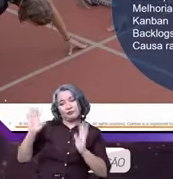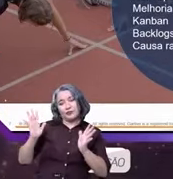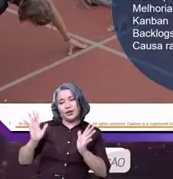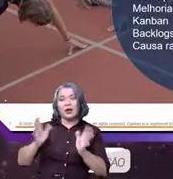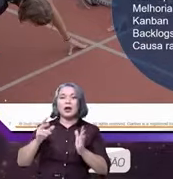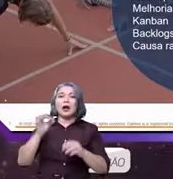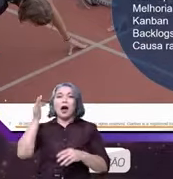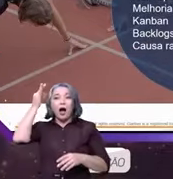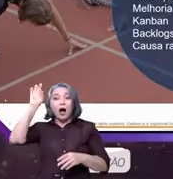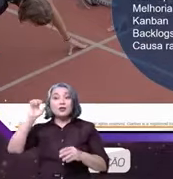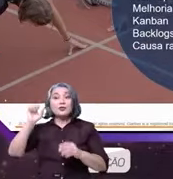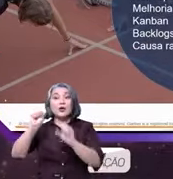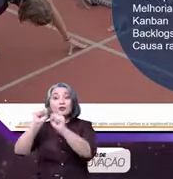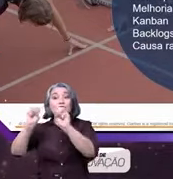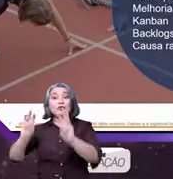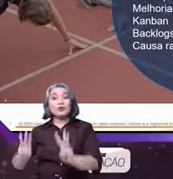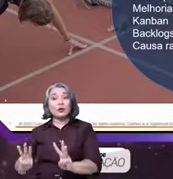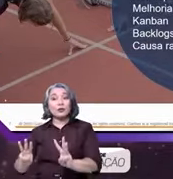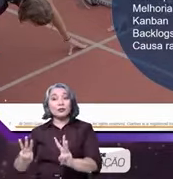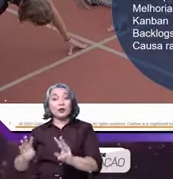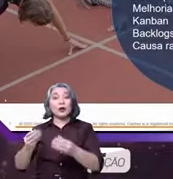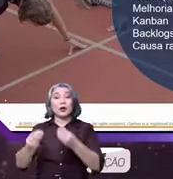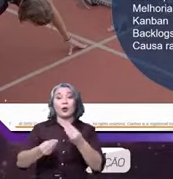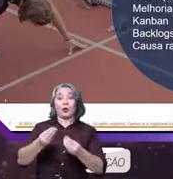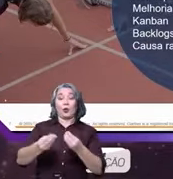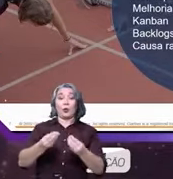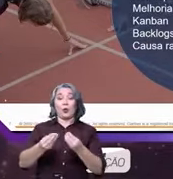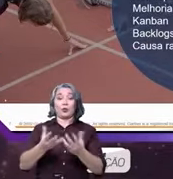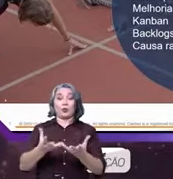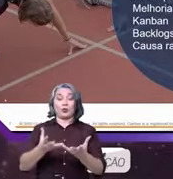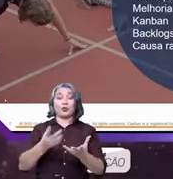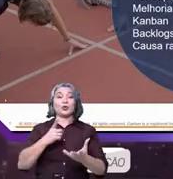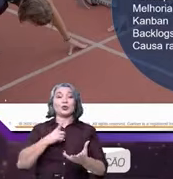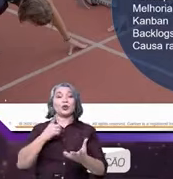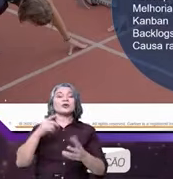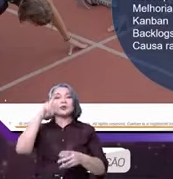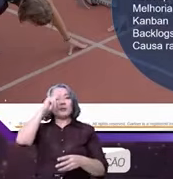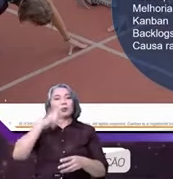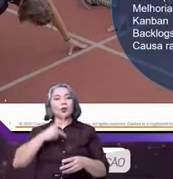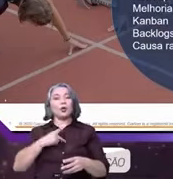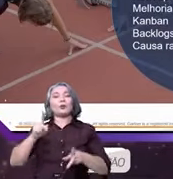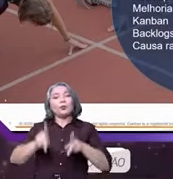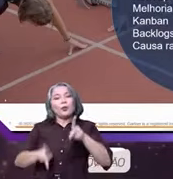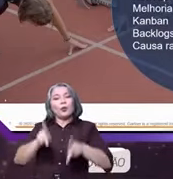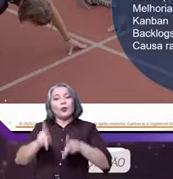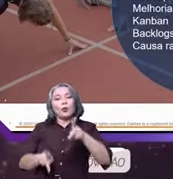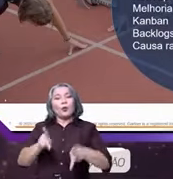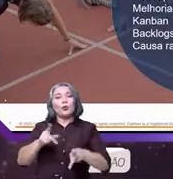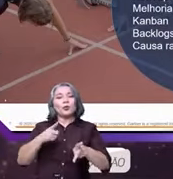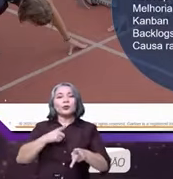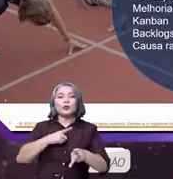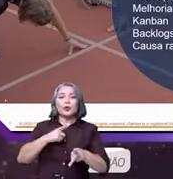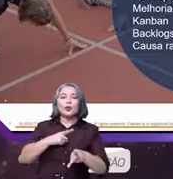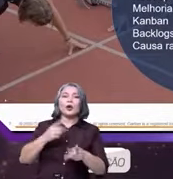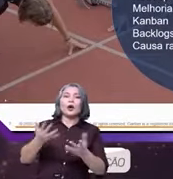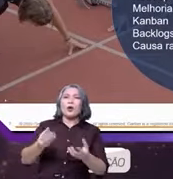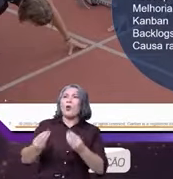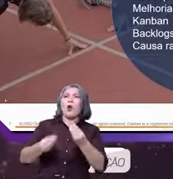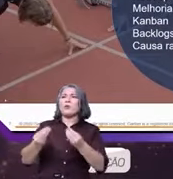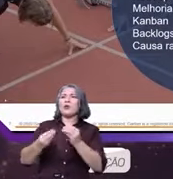veio de software. E como o nosso próprio promotor colocou, é um histórico de software. Como é que eu vou trazer isso